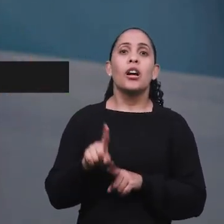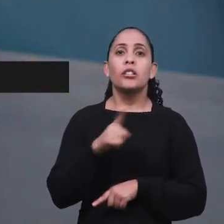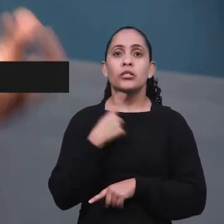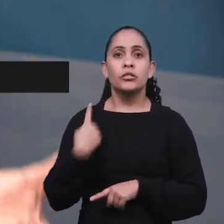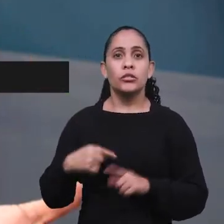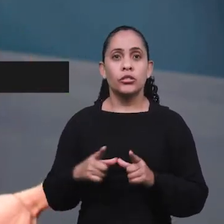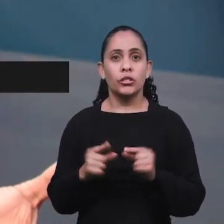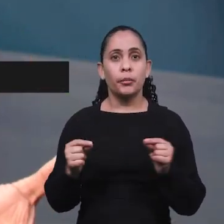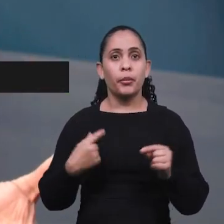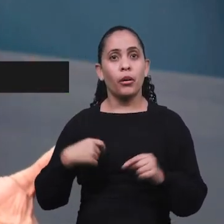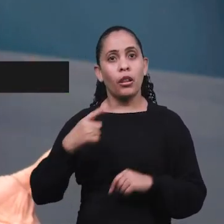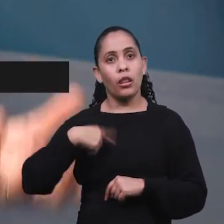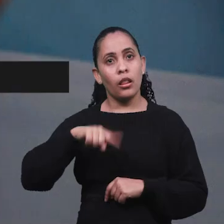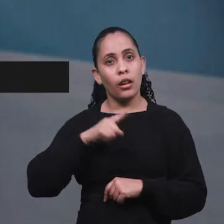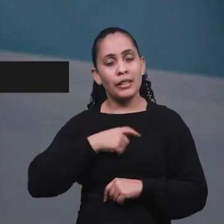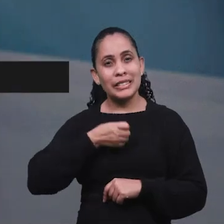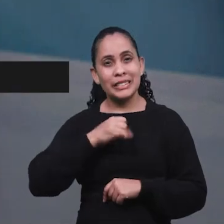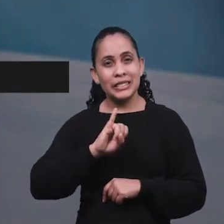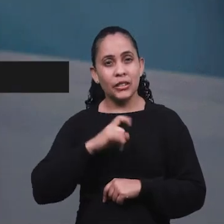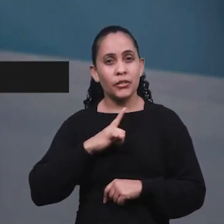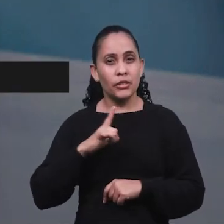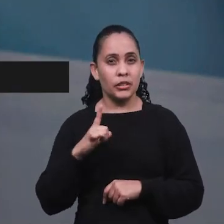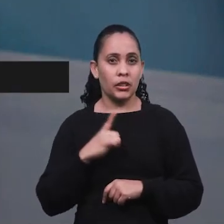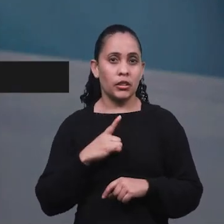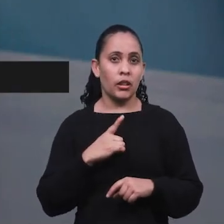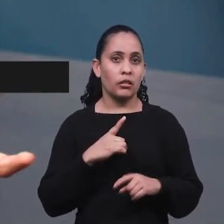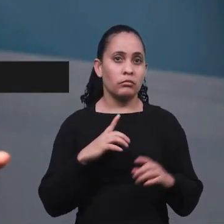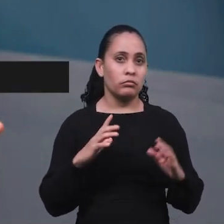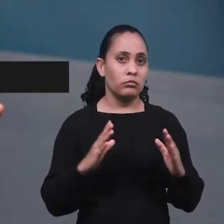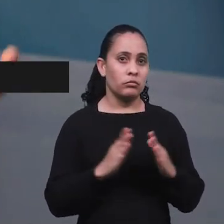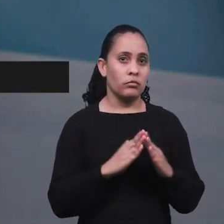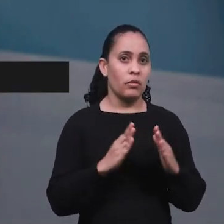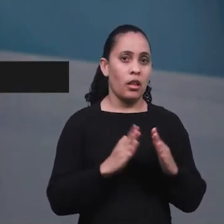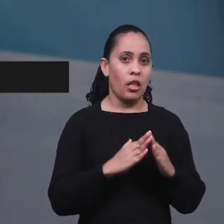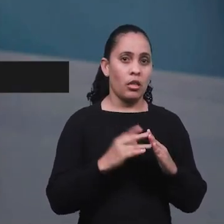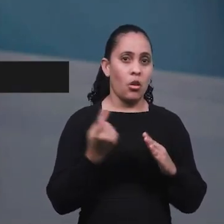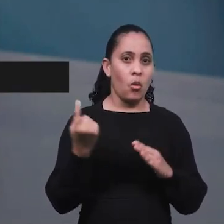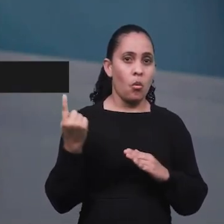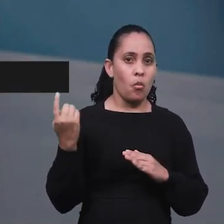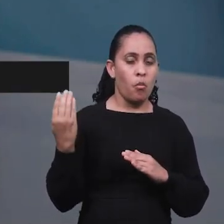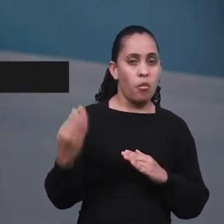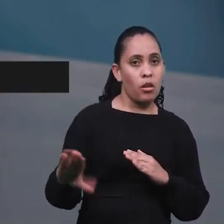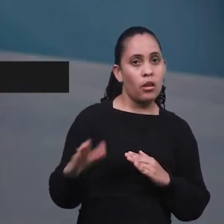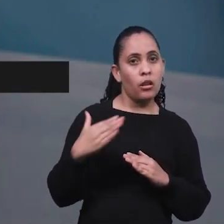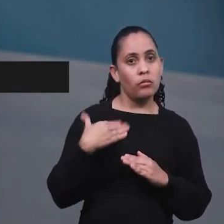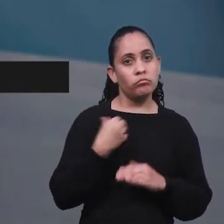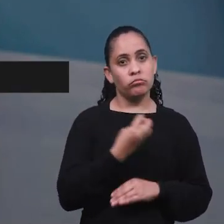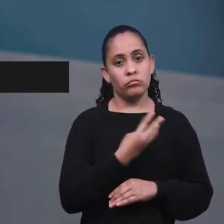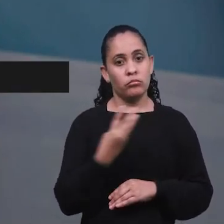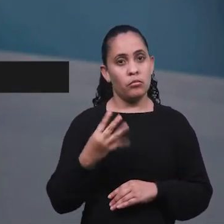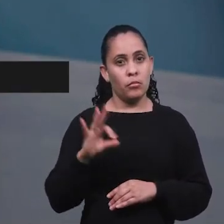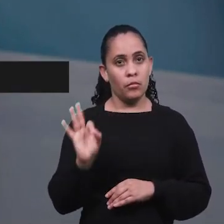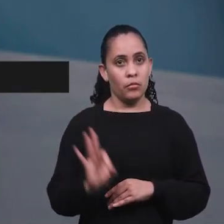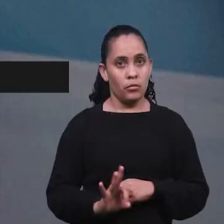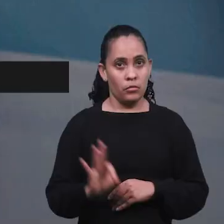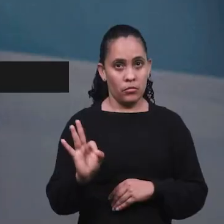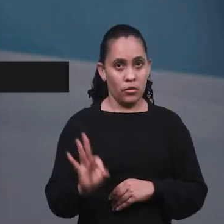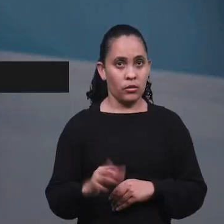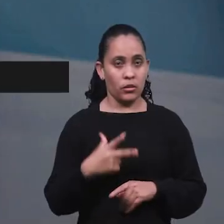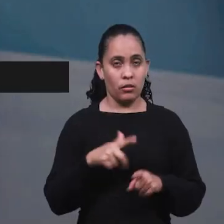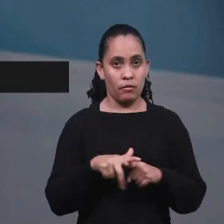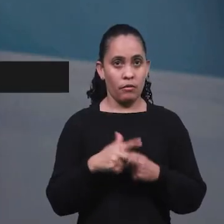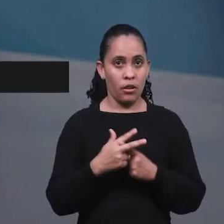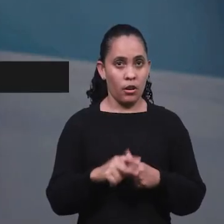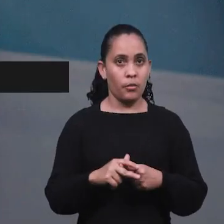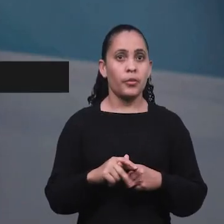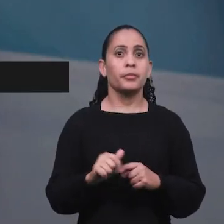do inventário chega a 60%. Então, se você tem um imóvel de 1 milhão, 330 mil, 33%, aproximadamente